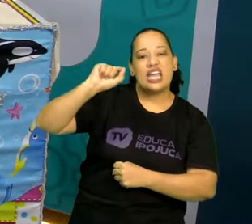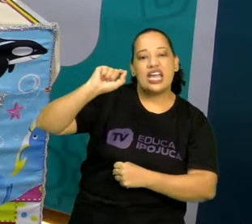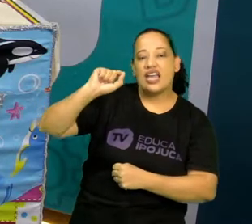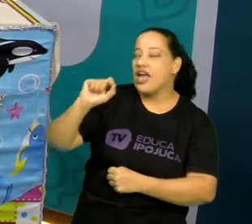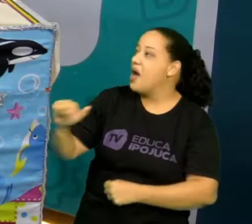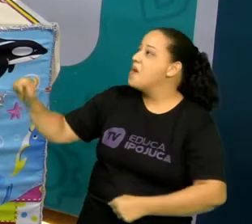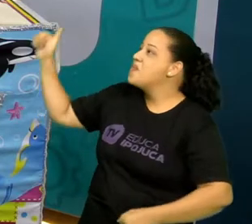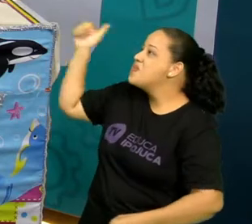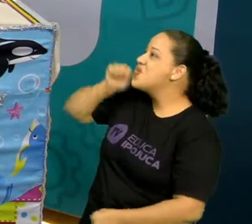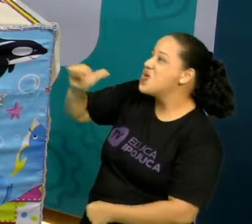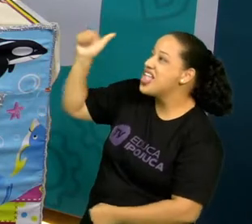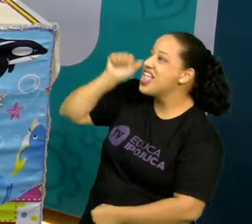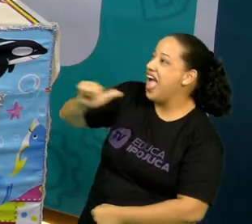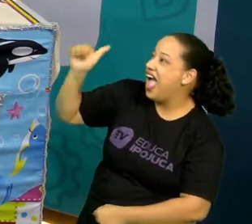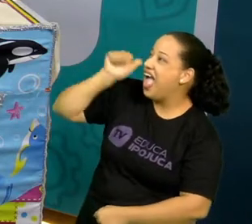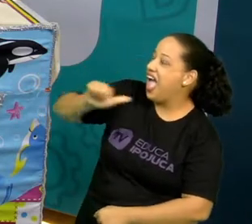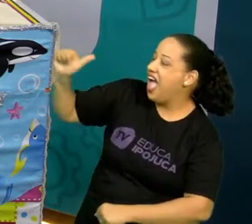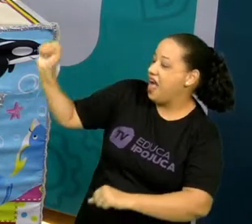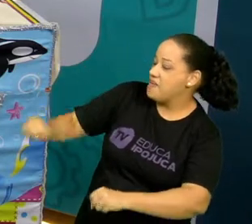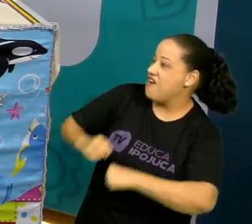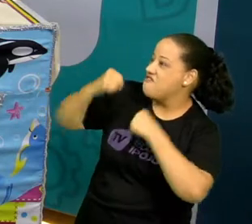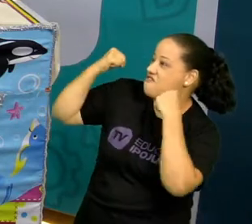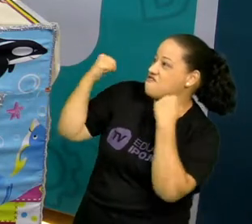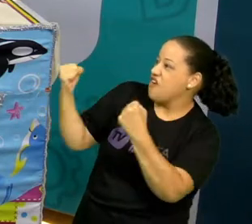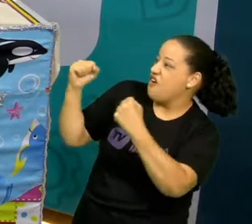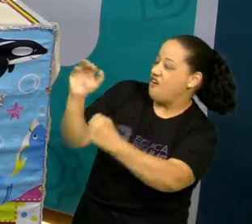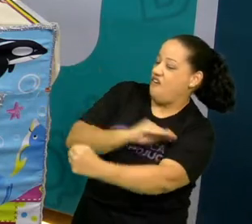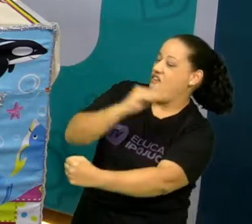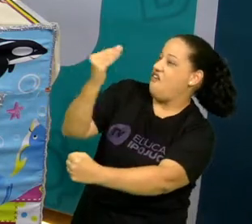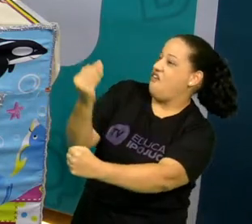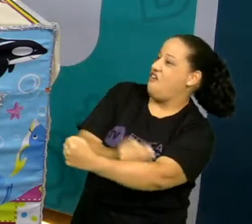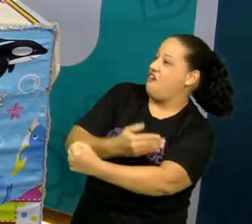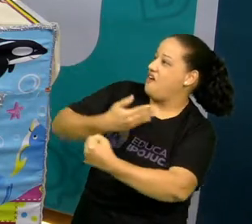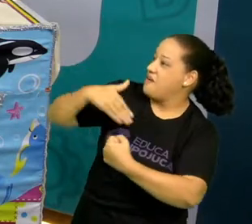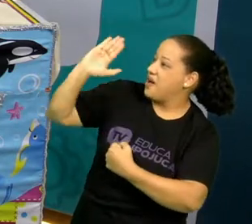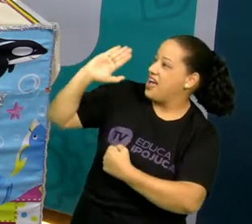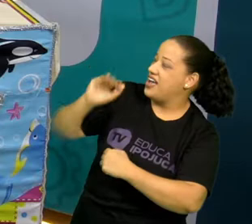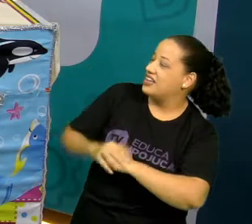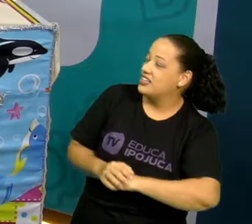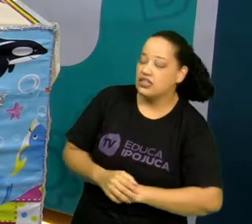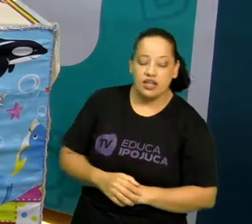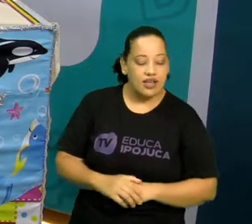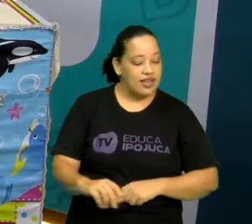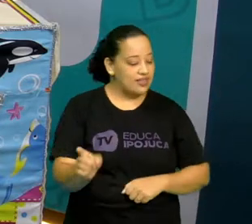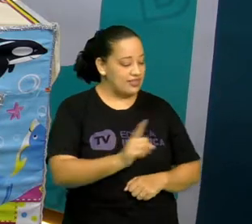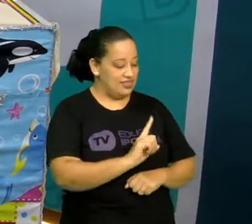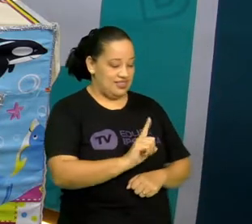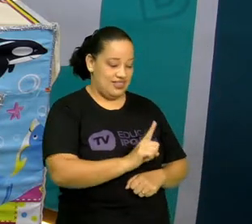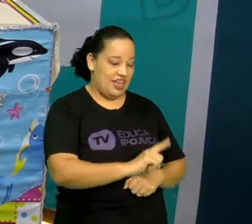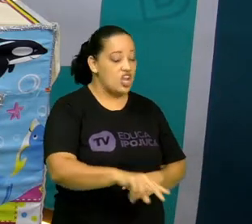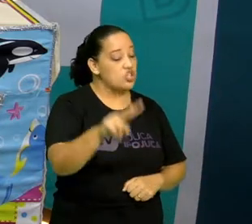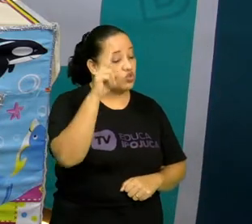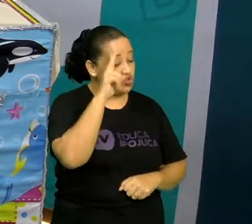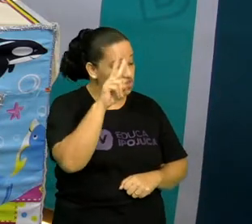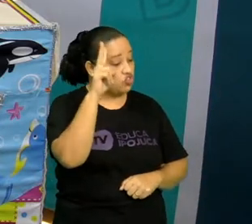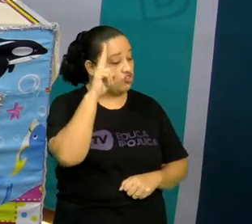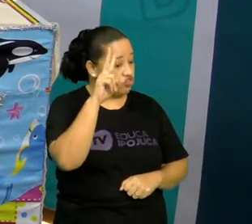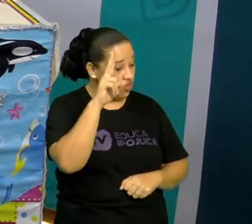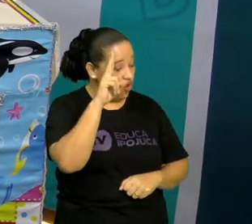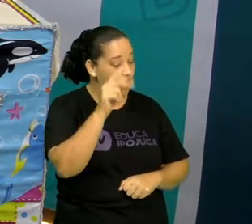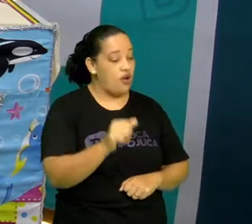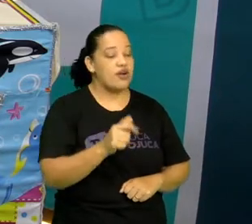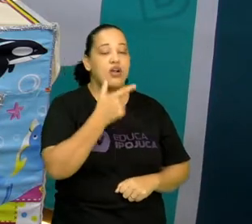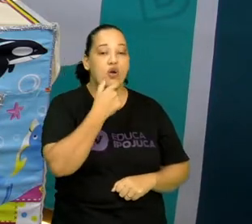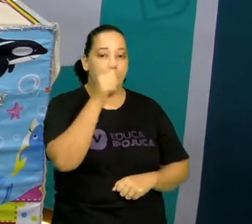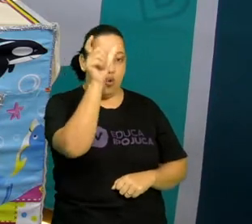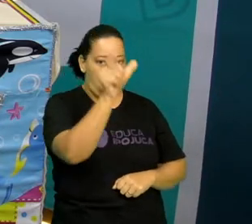mulher! Não, dona leiturinha. A mulher é mais forte que o homem, sim. Nada disso, dona leiturinha. Na nossa história, mais forte que